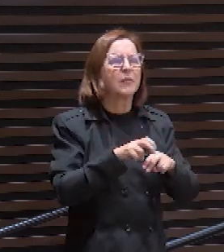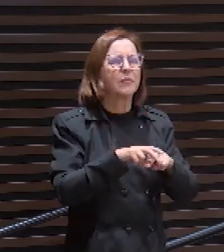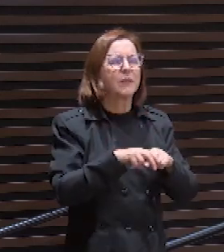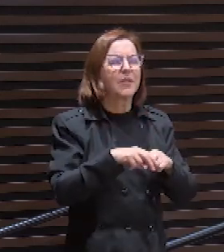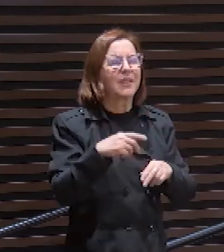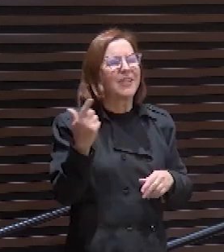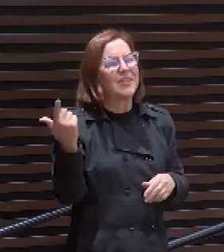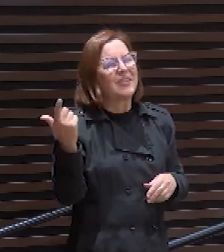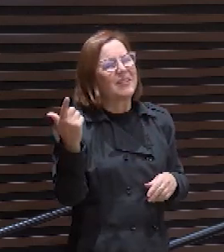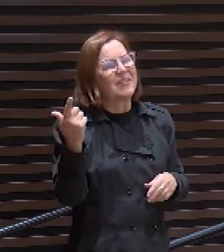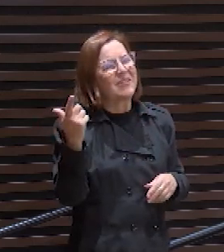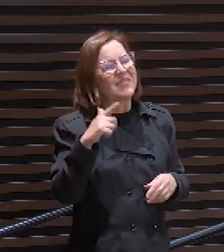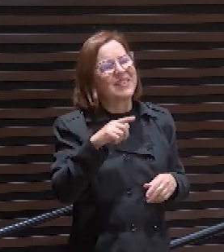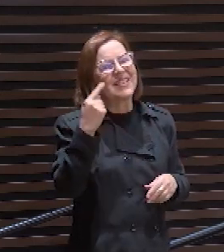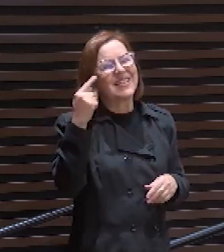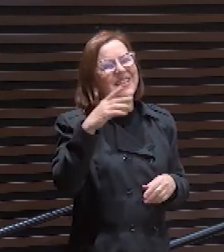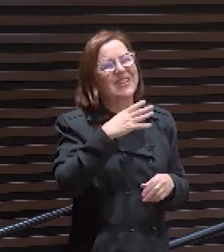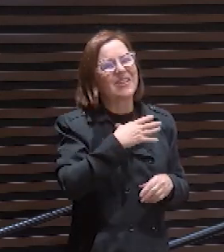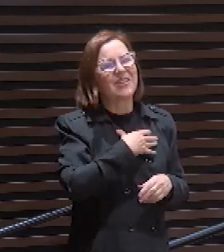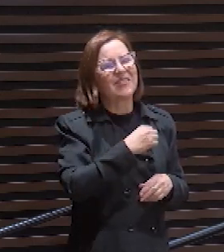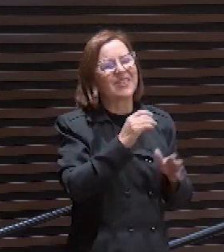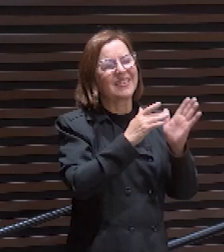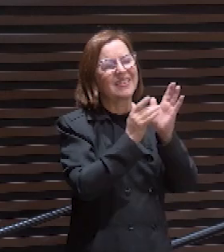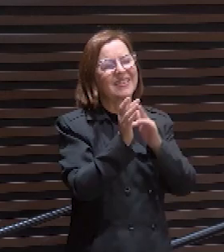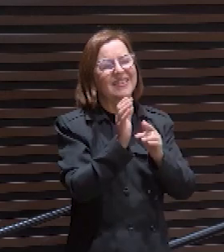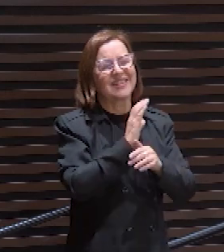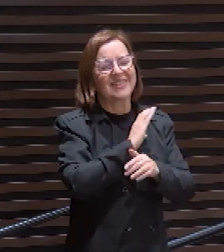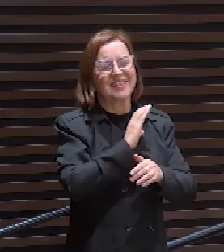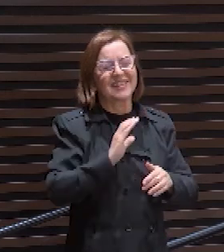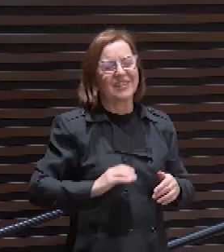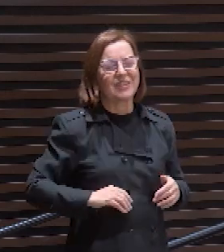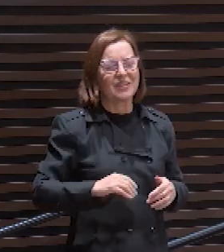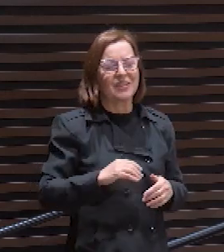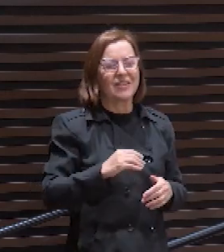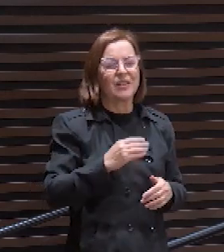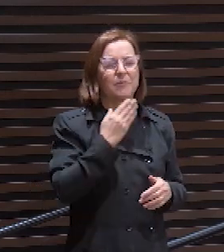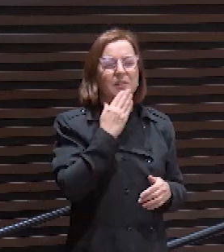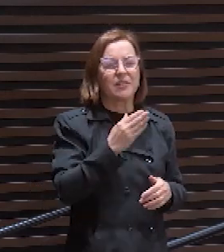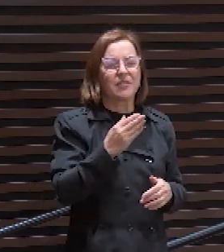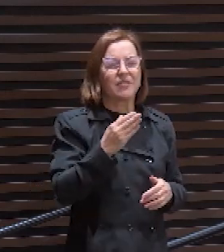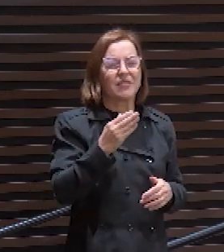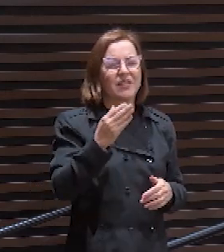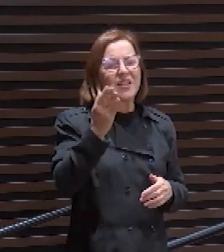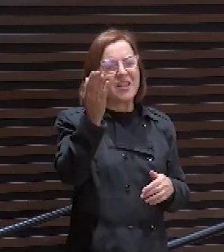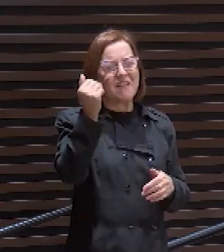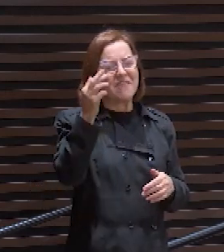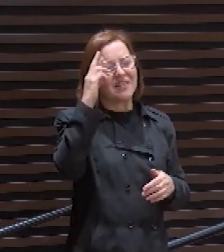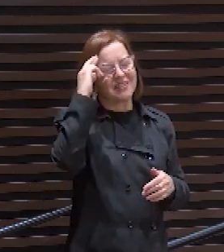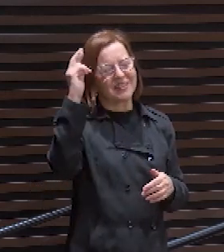do teu Filho Jesus Cristo. E pedimos, Pai, Maranata,